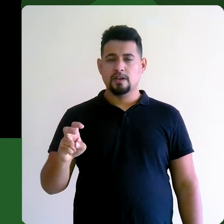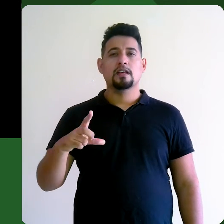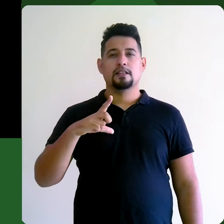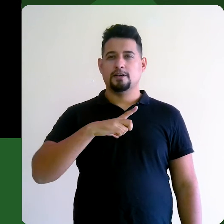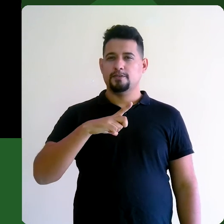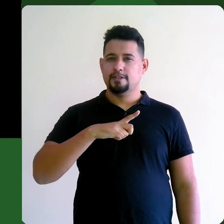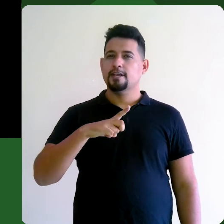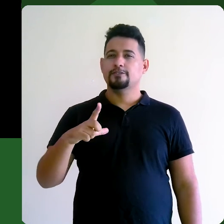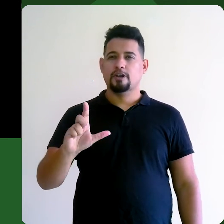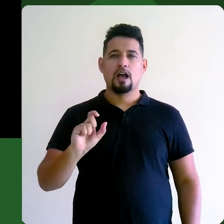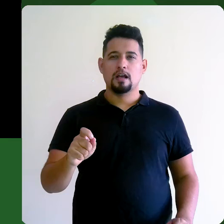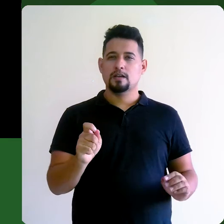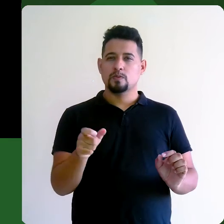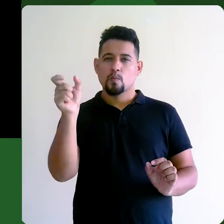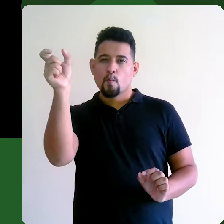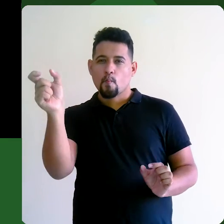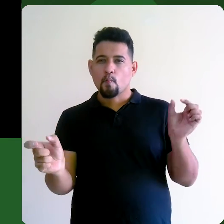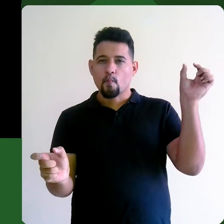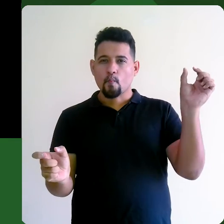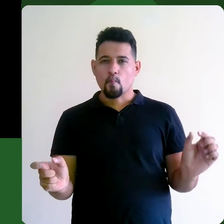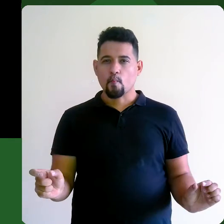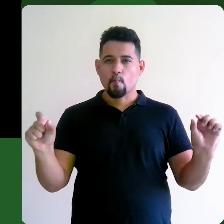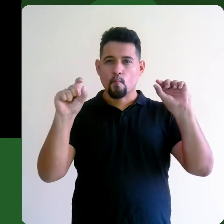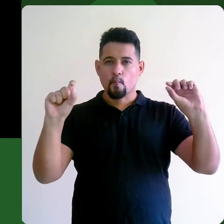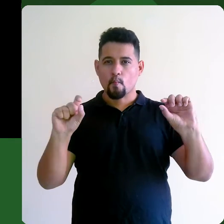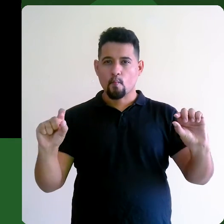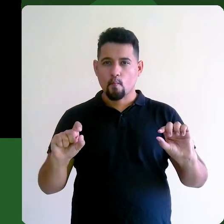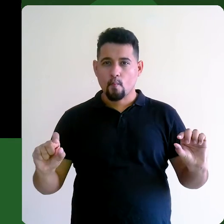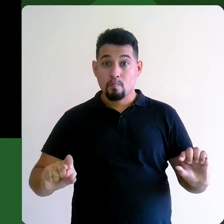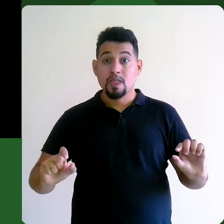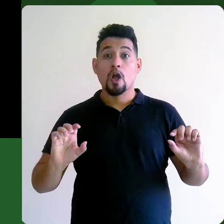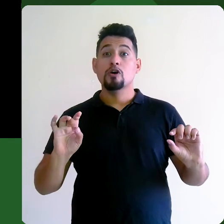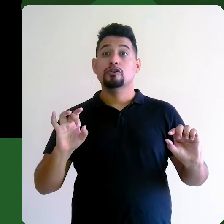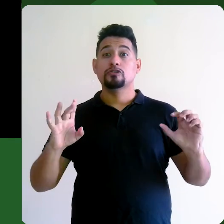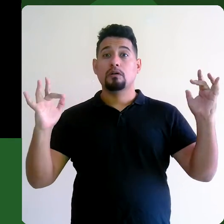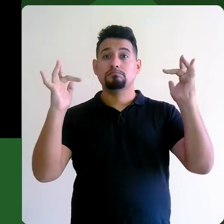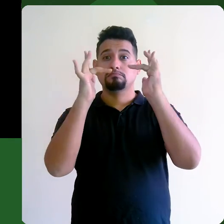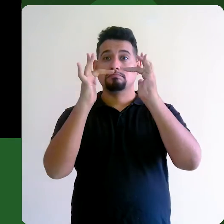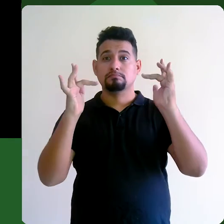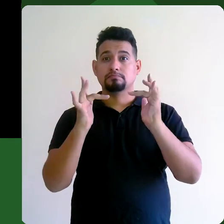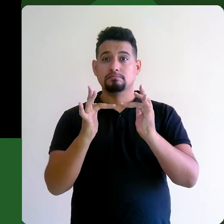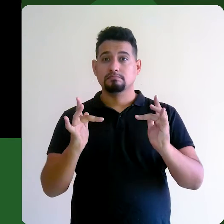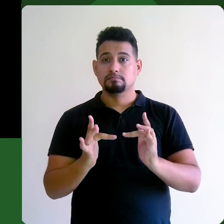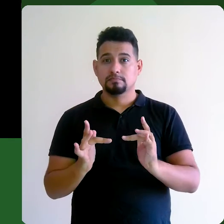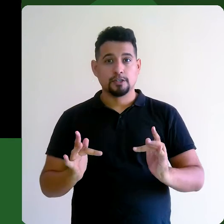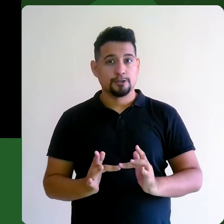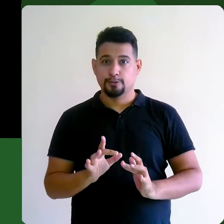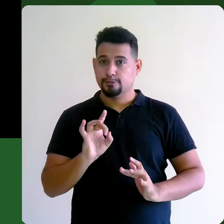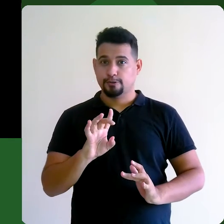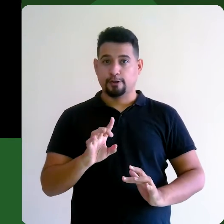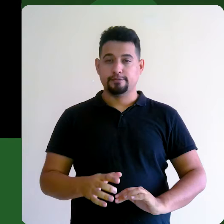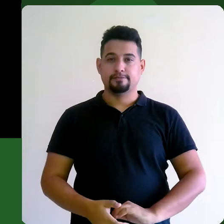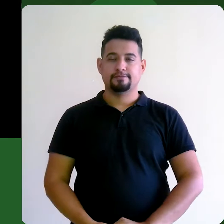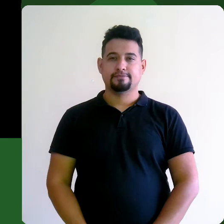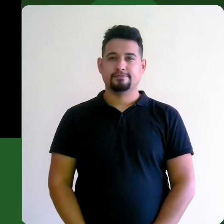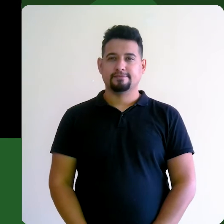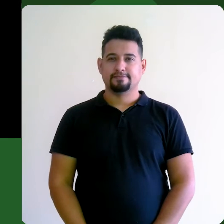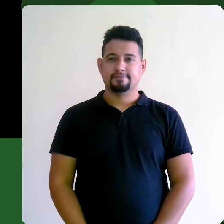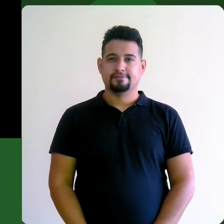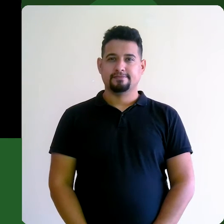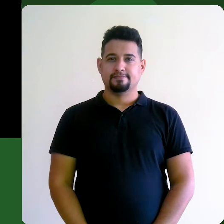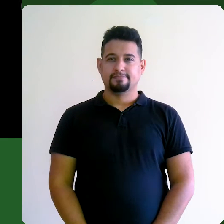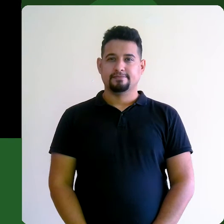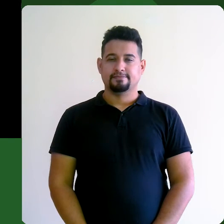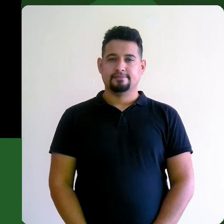20, 22,5. Então, temos as marcações nas duas laterais, agora eu só vou ligar uma